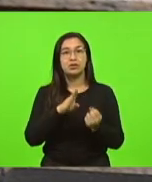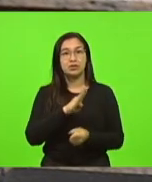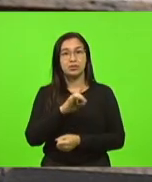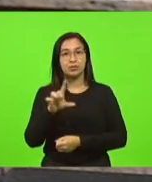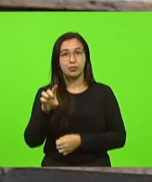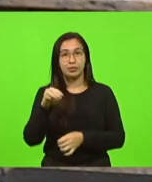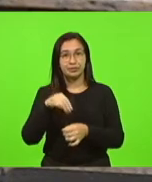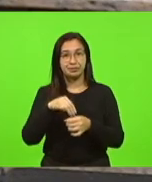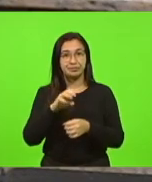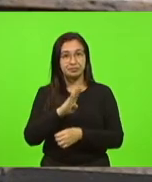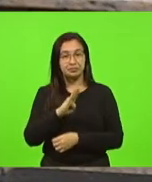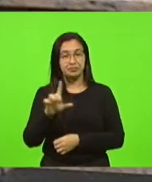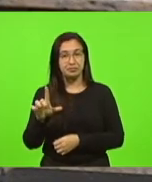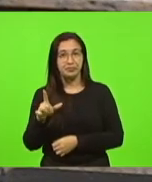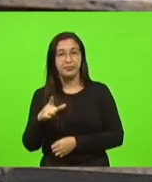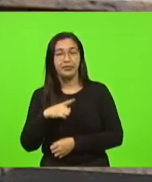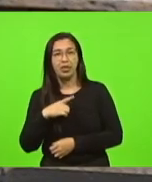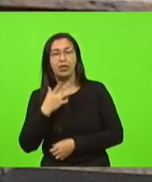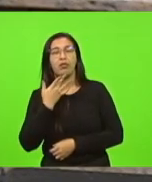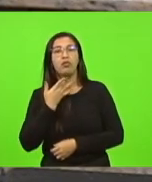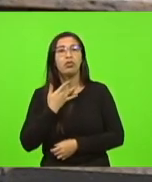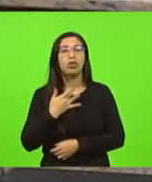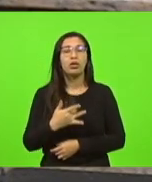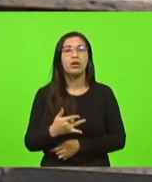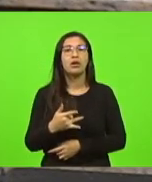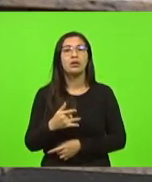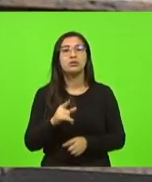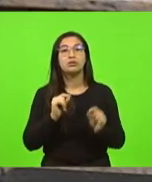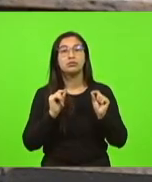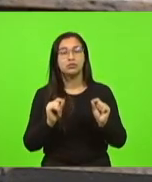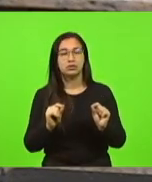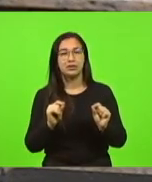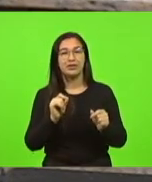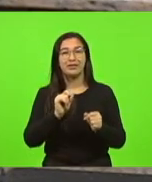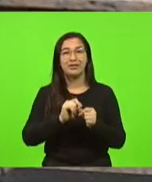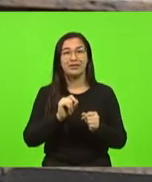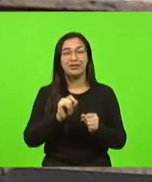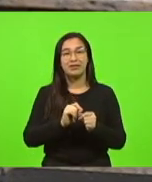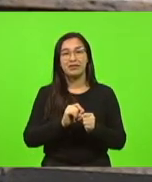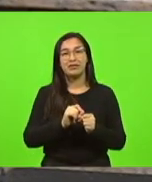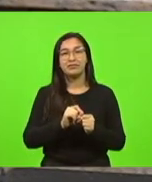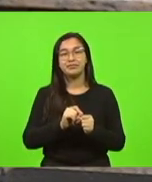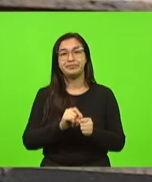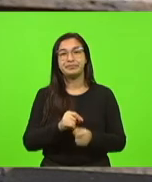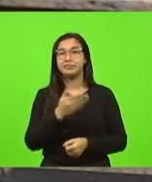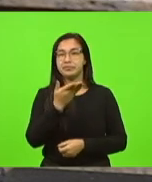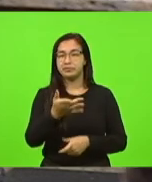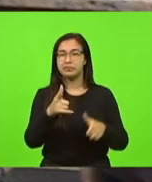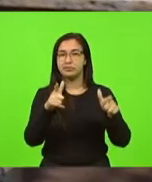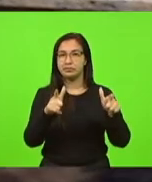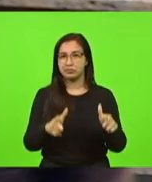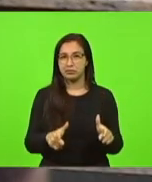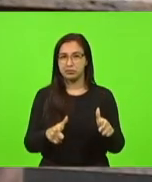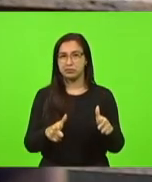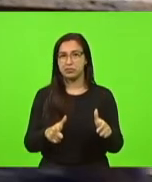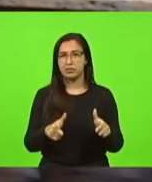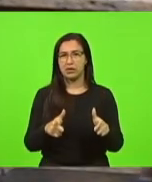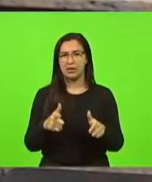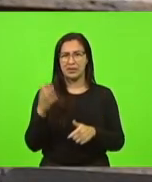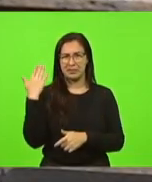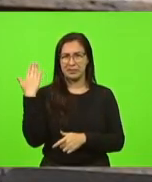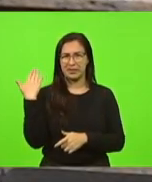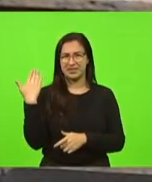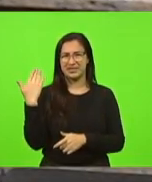Tínhamos a intenção de fazê-lo ali no antigo Centro de